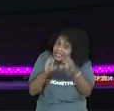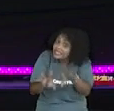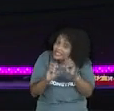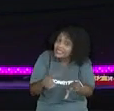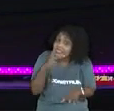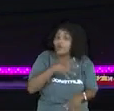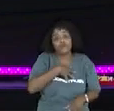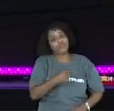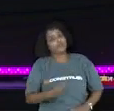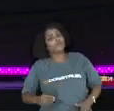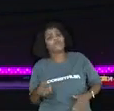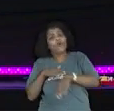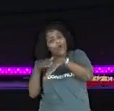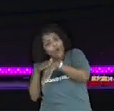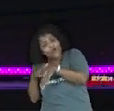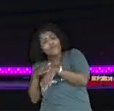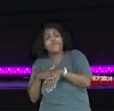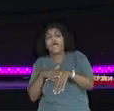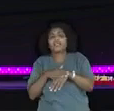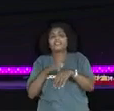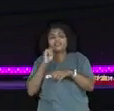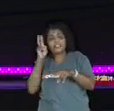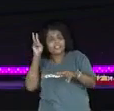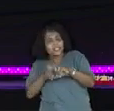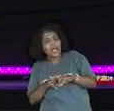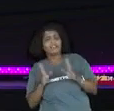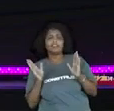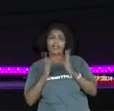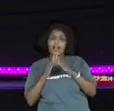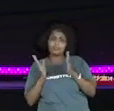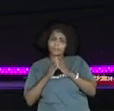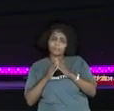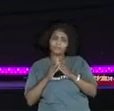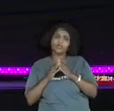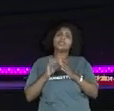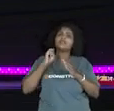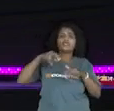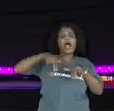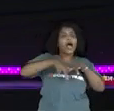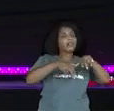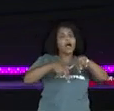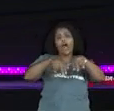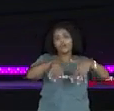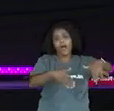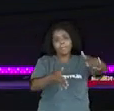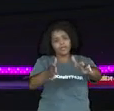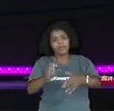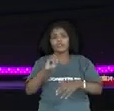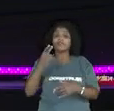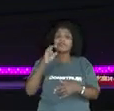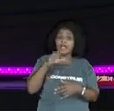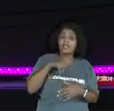filhos converso sobre elas quando estiver sentado em casa quando estiver andando pelo caminho